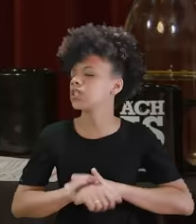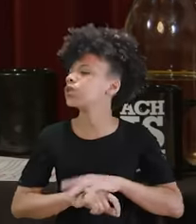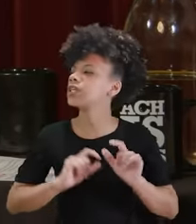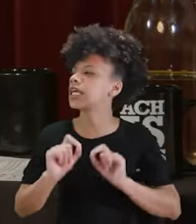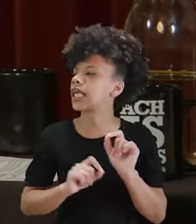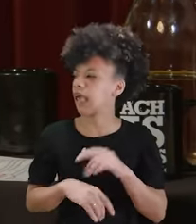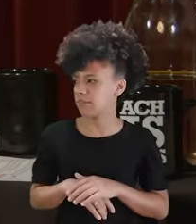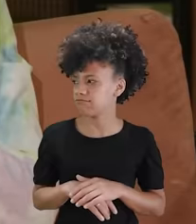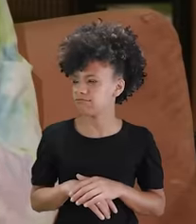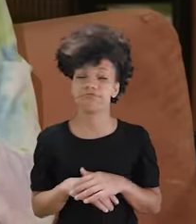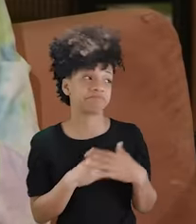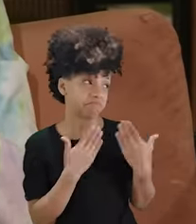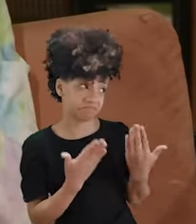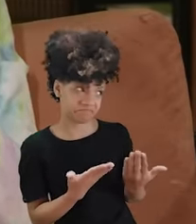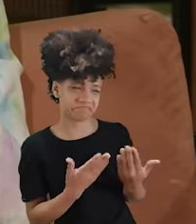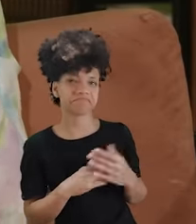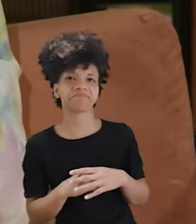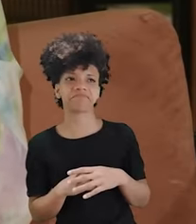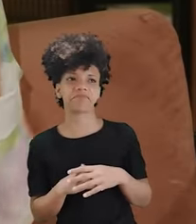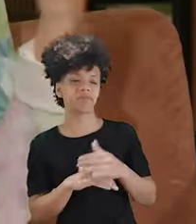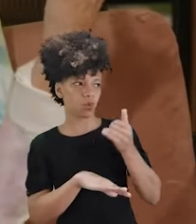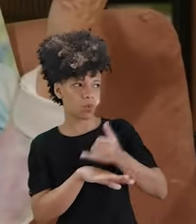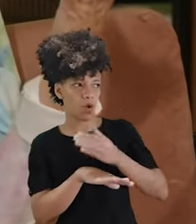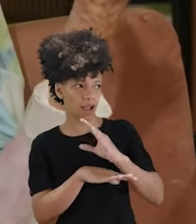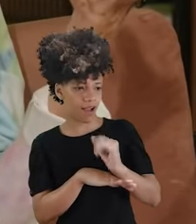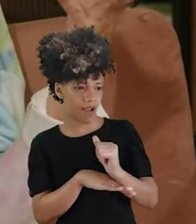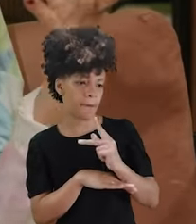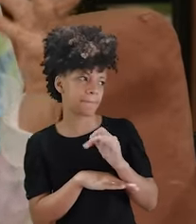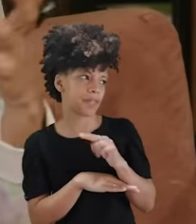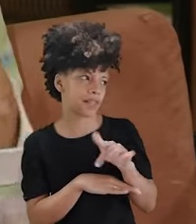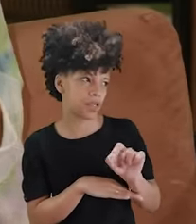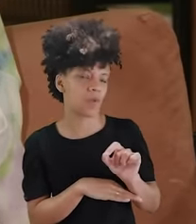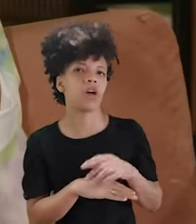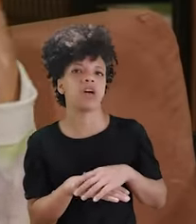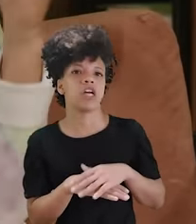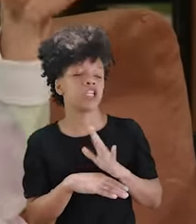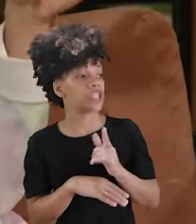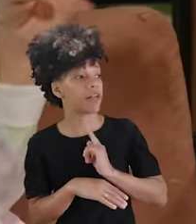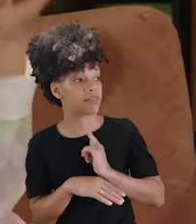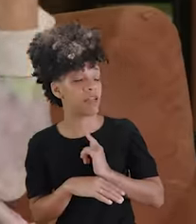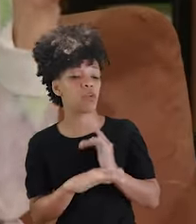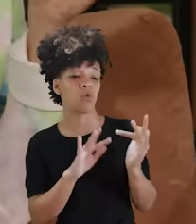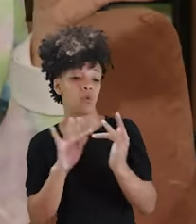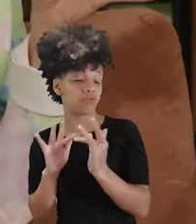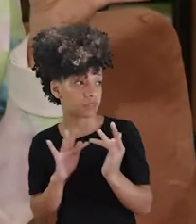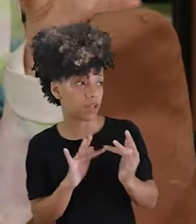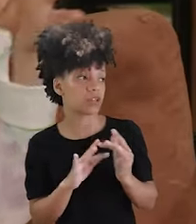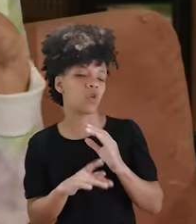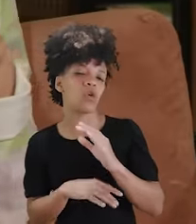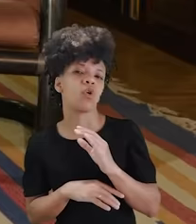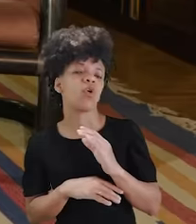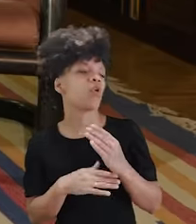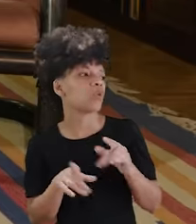é o segurança do navio que vocês ficaram então o capitão por si só ele já tem esse contato de ar foto